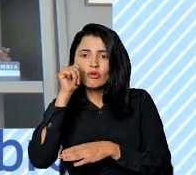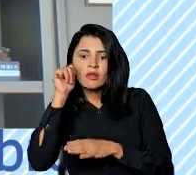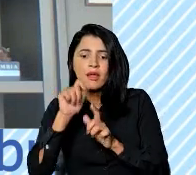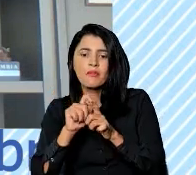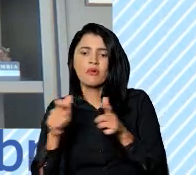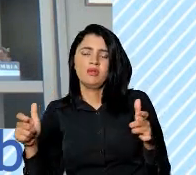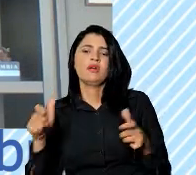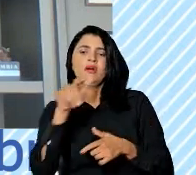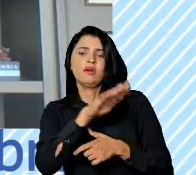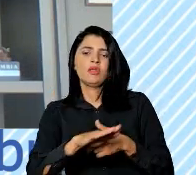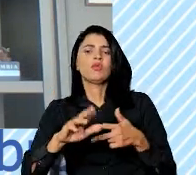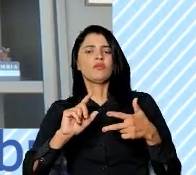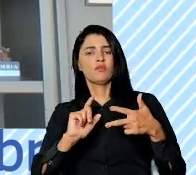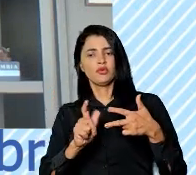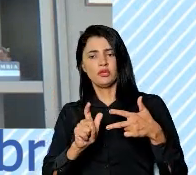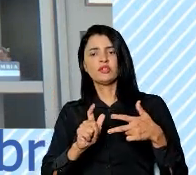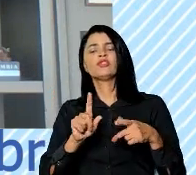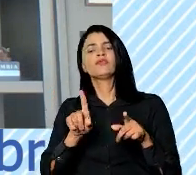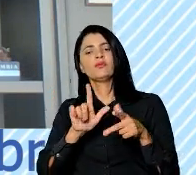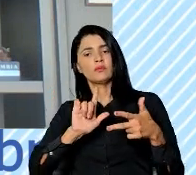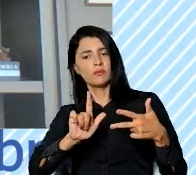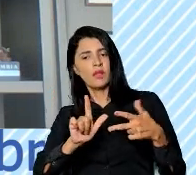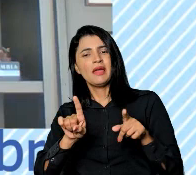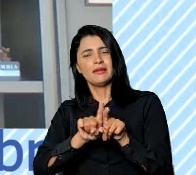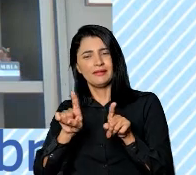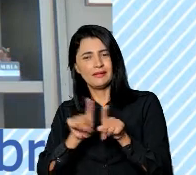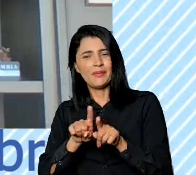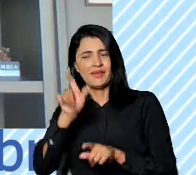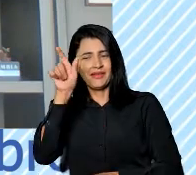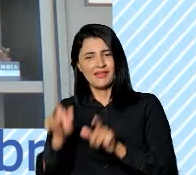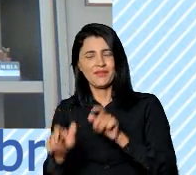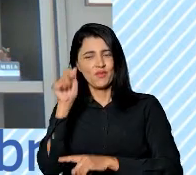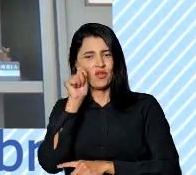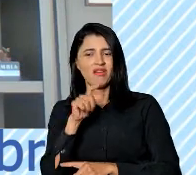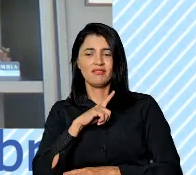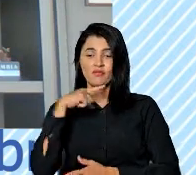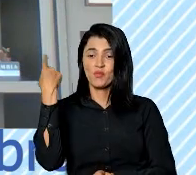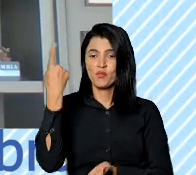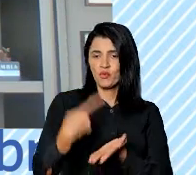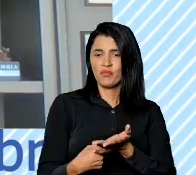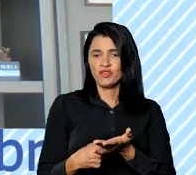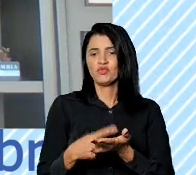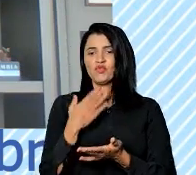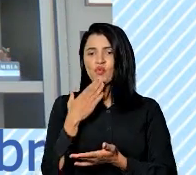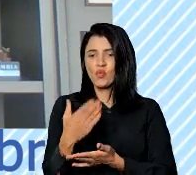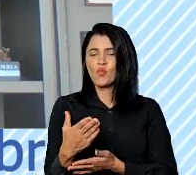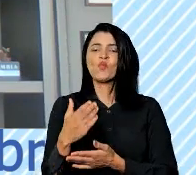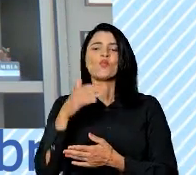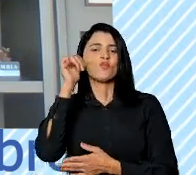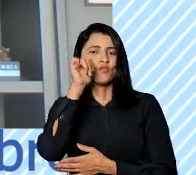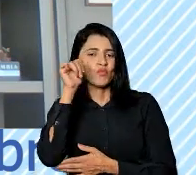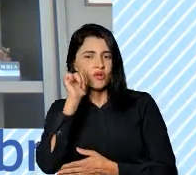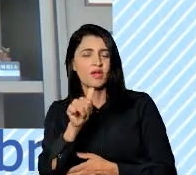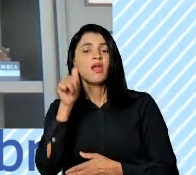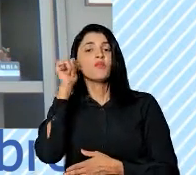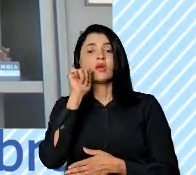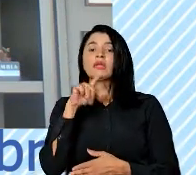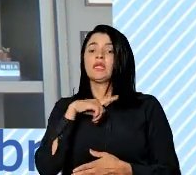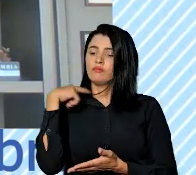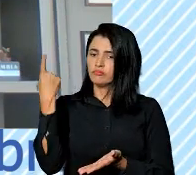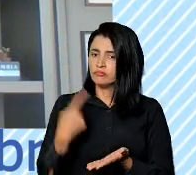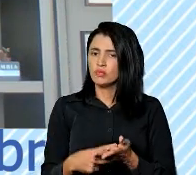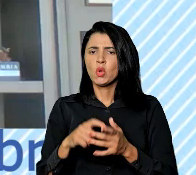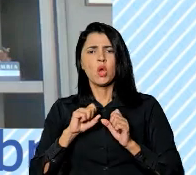poder legislativo, e concentrar os votos em mulheres que tenham compromisso com as mulheres, em mulheres que tenham compromisso com a luta, com